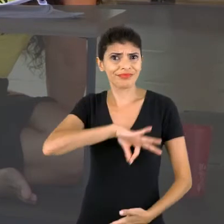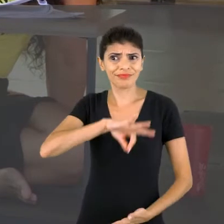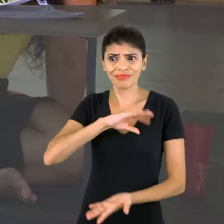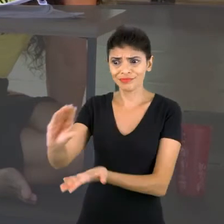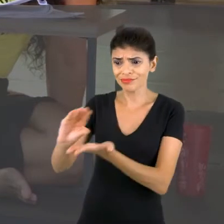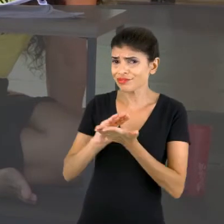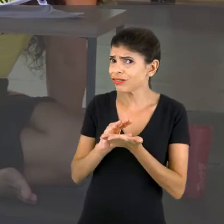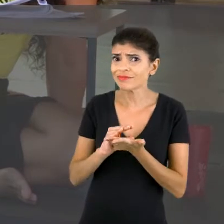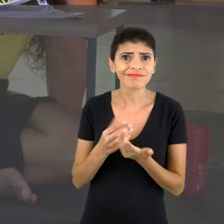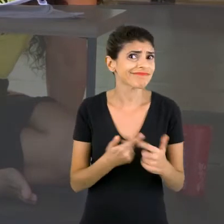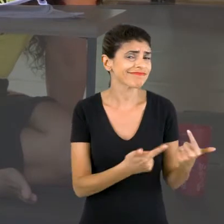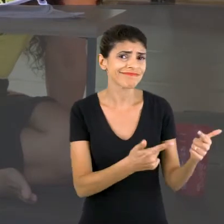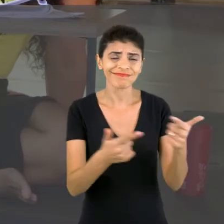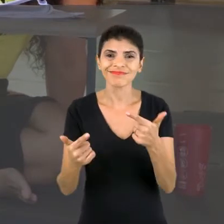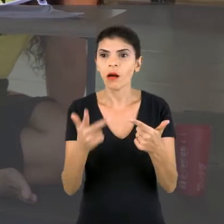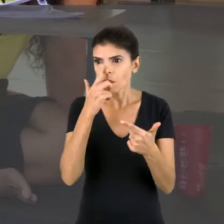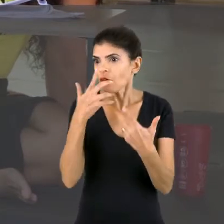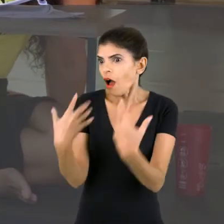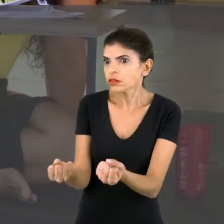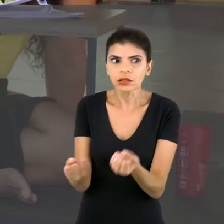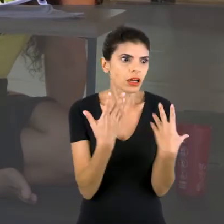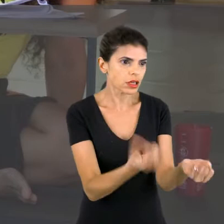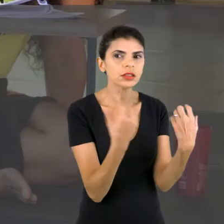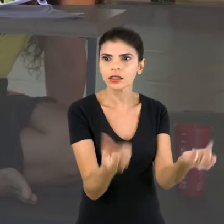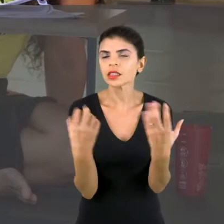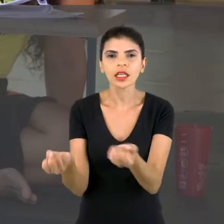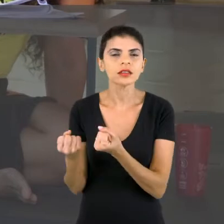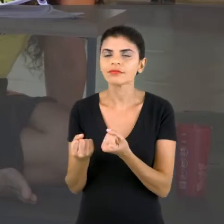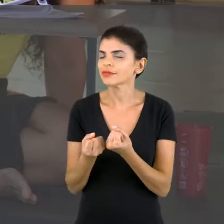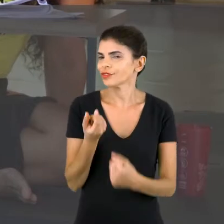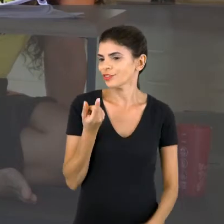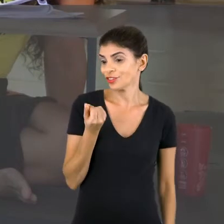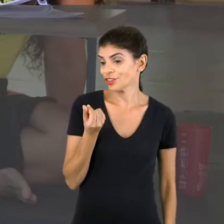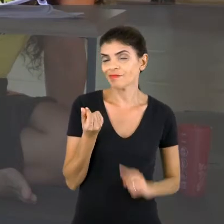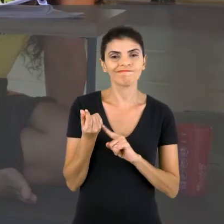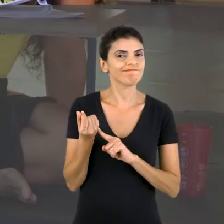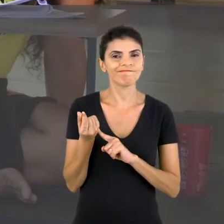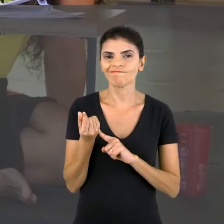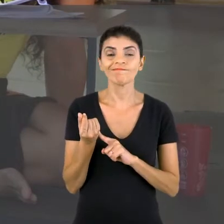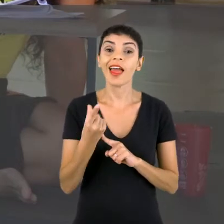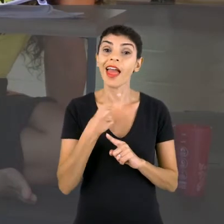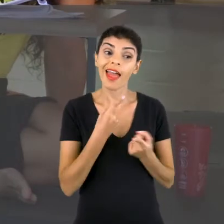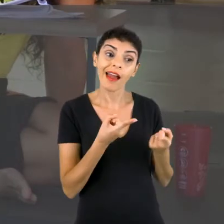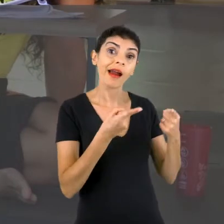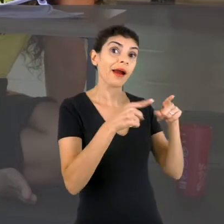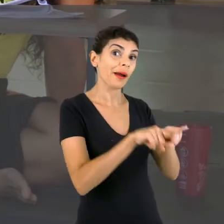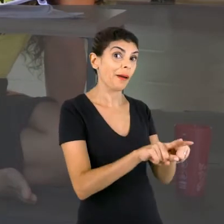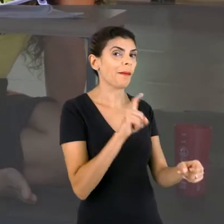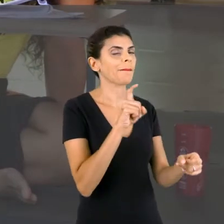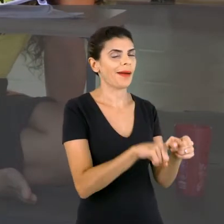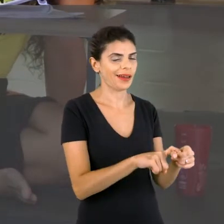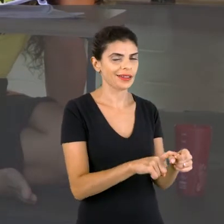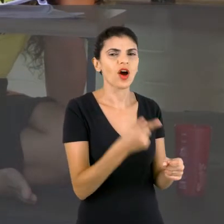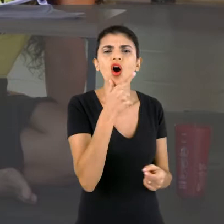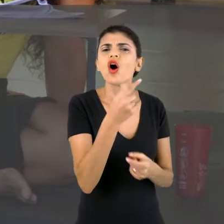remuneração financeira. Não se trata disso, né? Não se trata do dinheiro, se trata de estabelecer parcerias. Então,